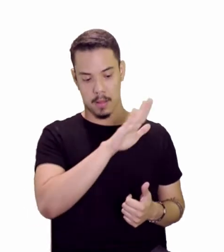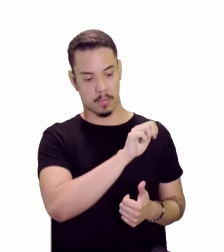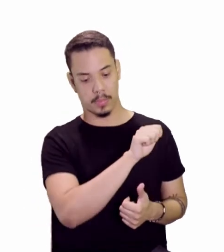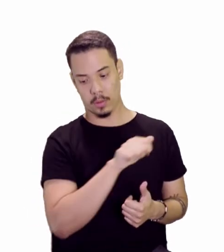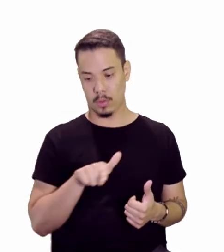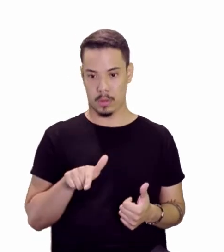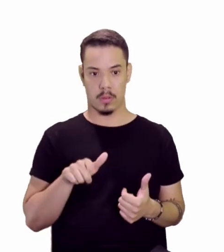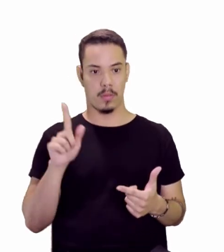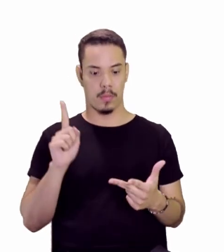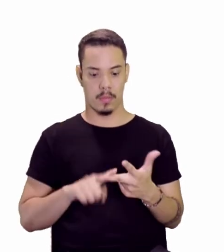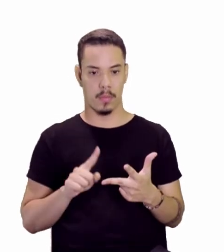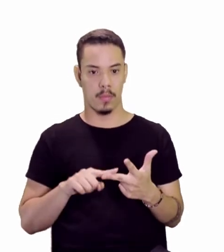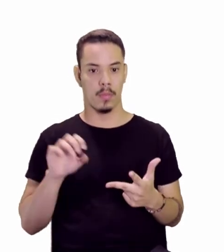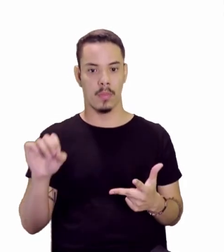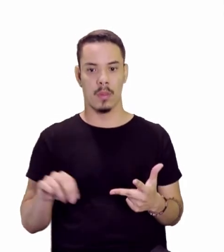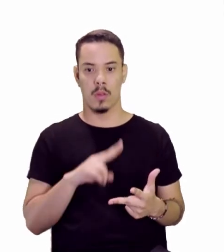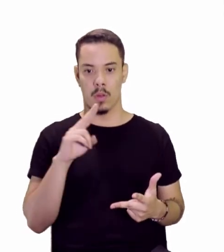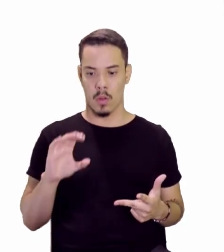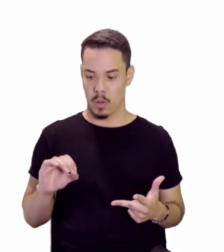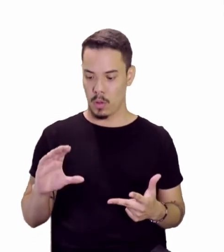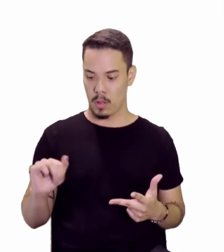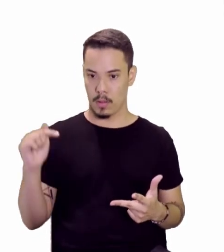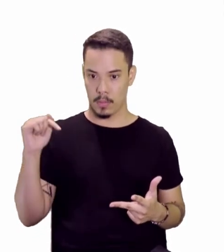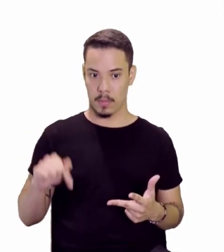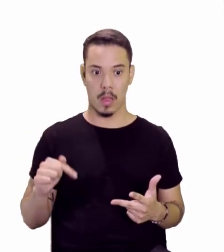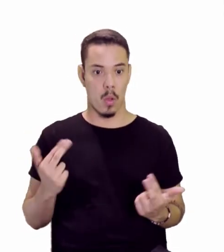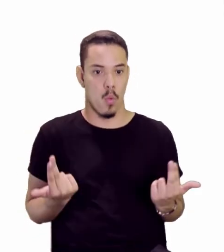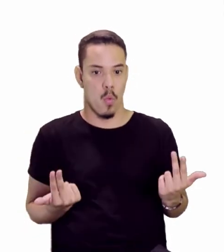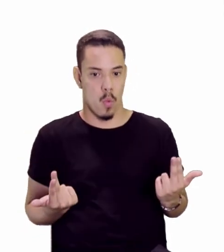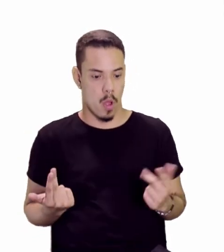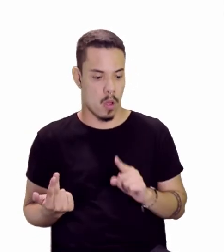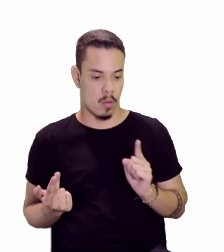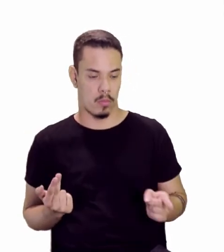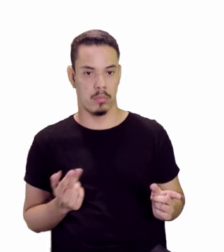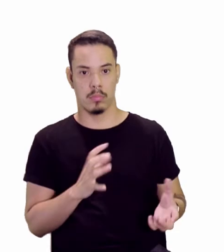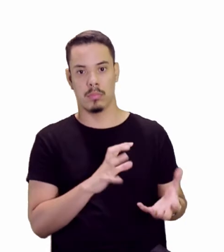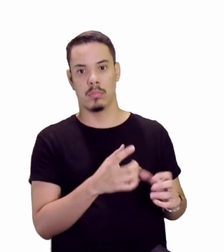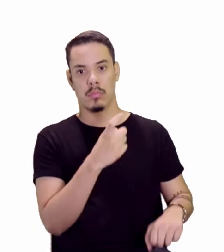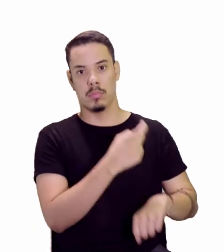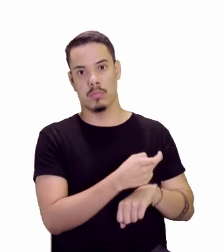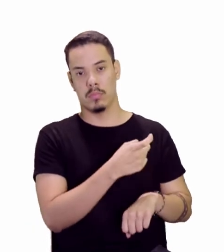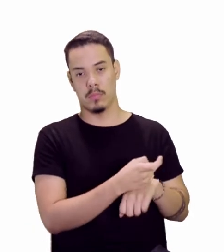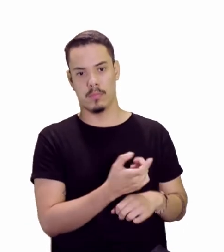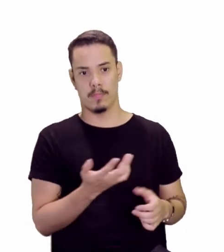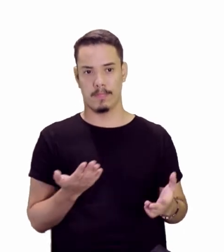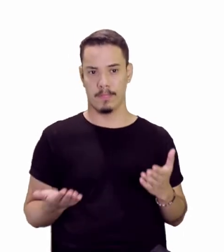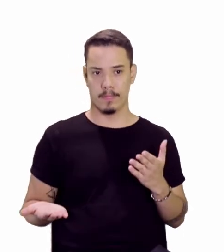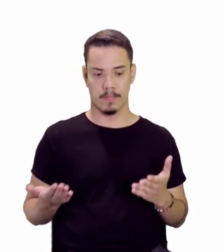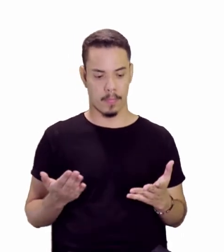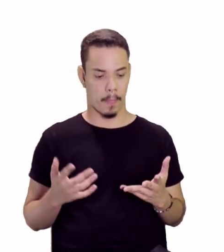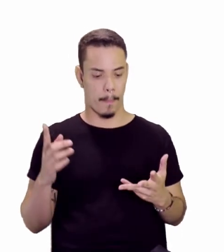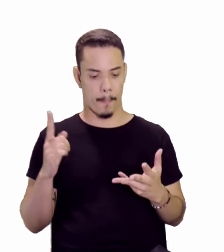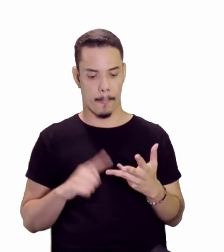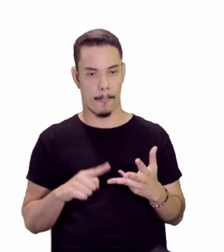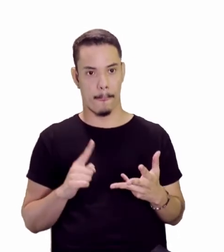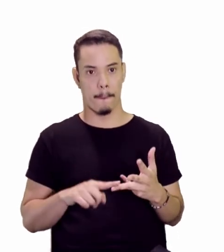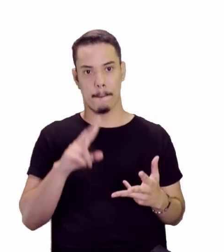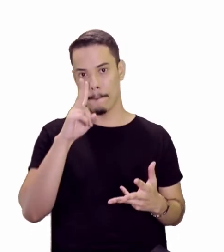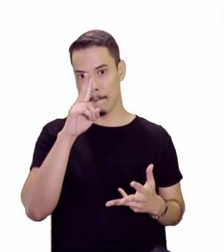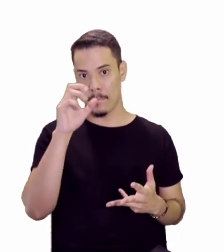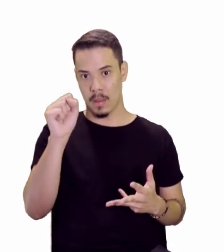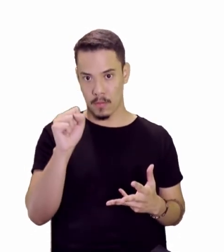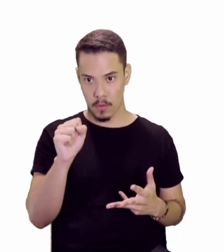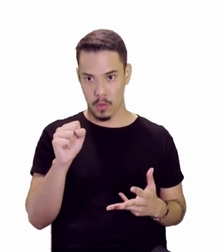Ou a força de empuxo na esfera oca é igual à força de empuxo na esfera maciça. Ah, temos também a força de empuxo